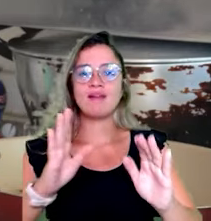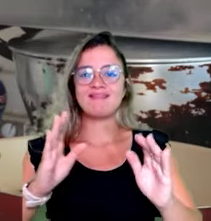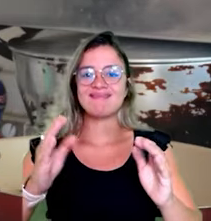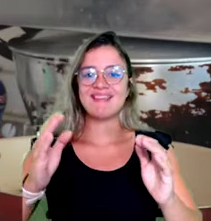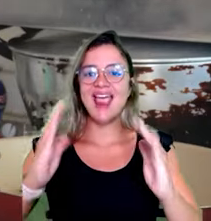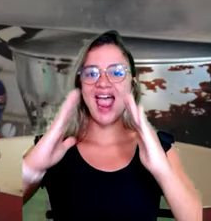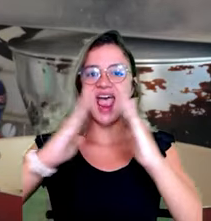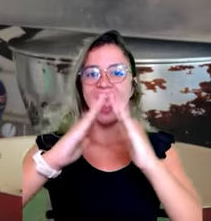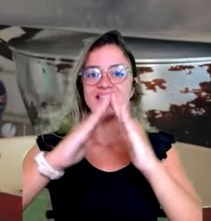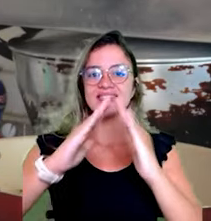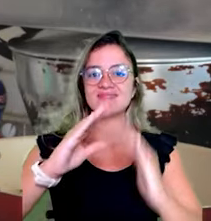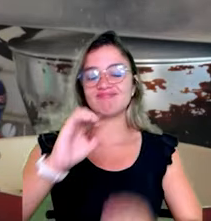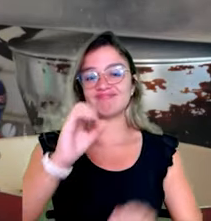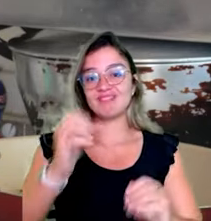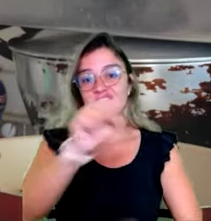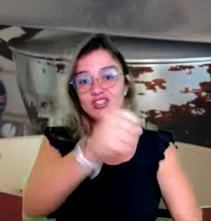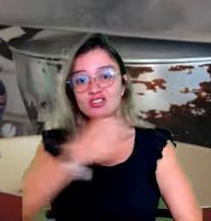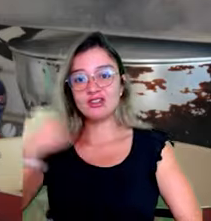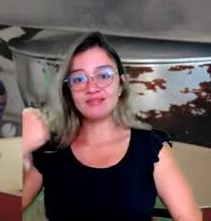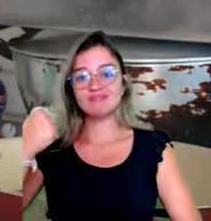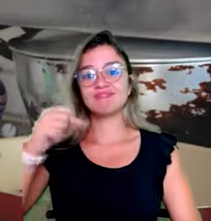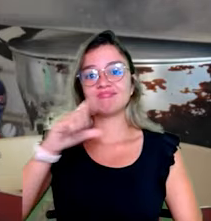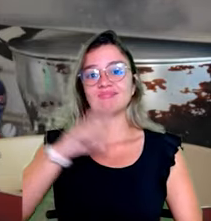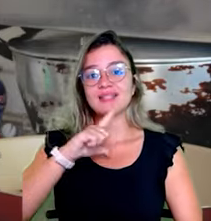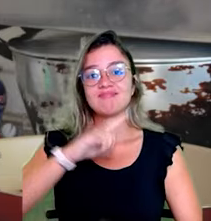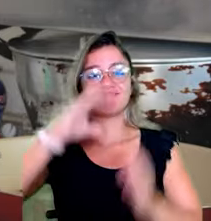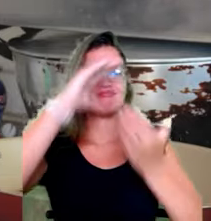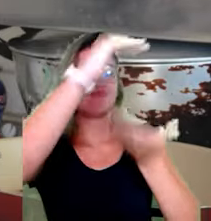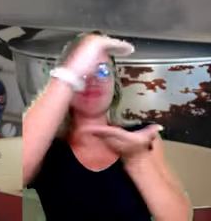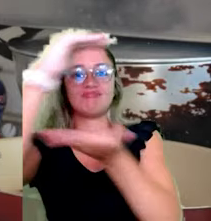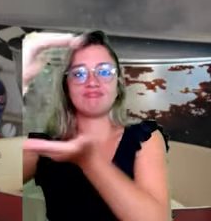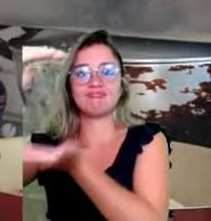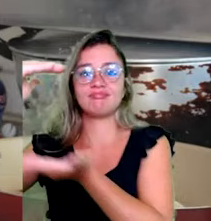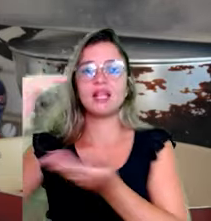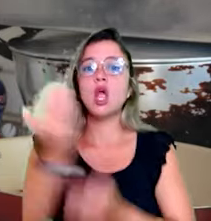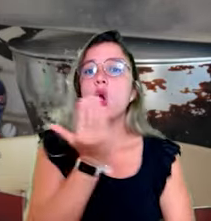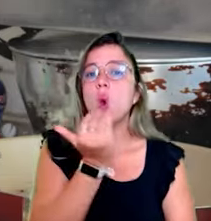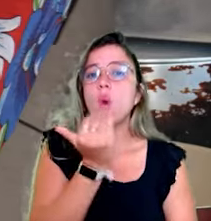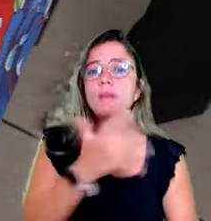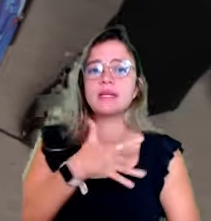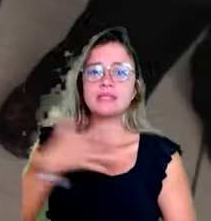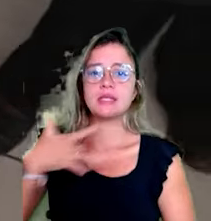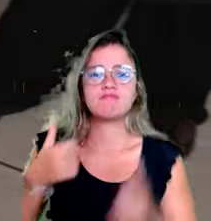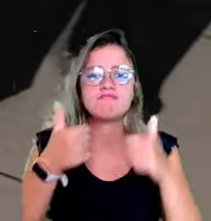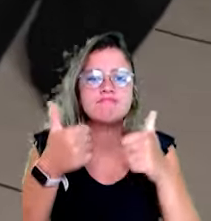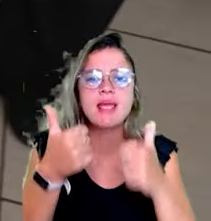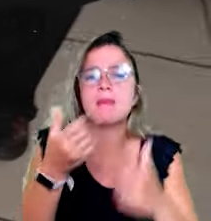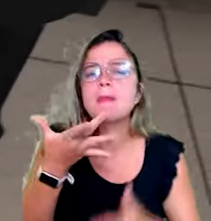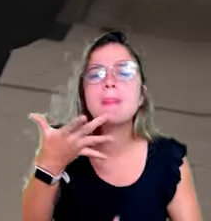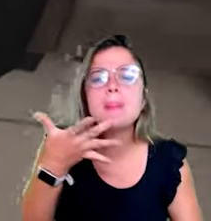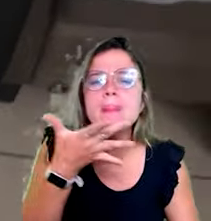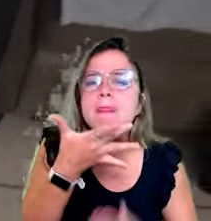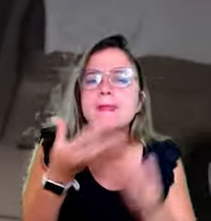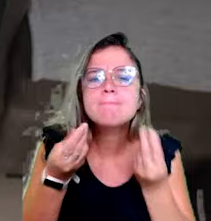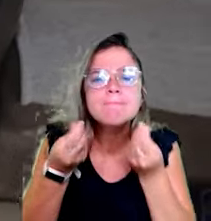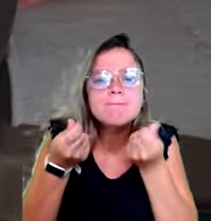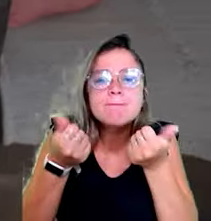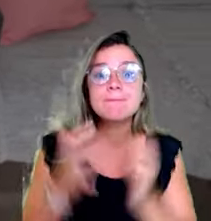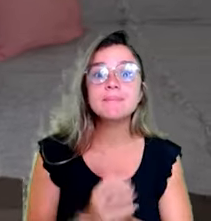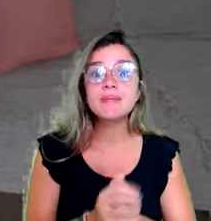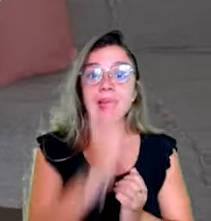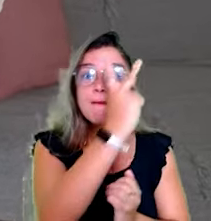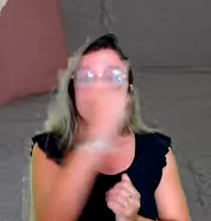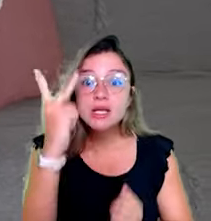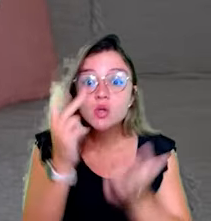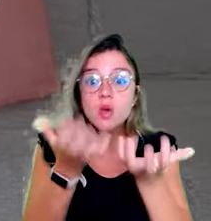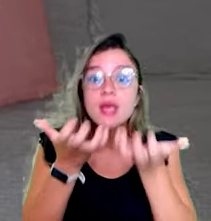com a comida. Marmita saudável, boa, né? Gostosa, com sabor. Então, e esse é o perfil deles. É aquela pessoa que quer